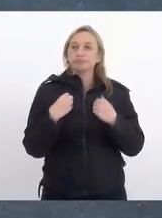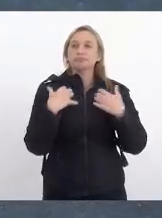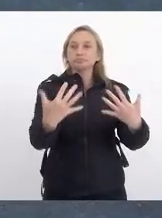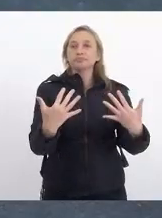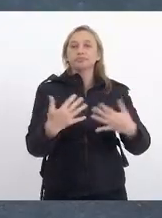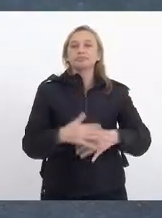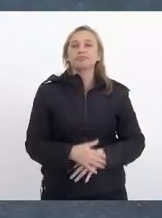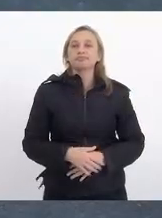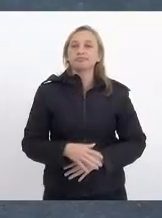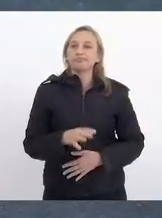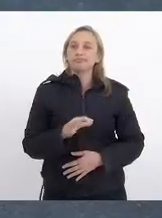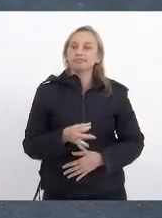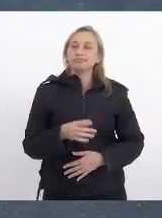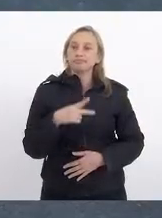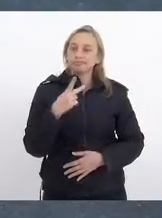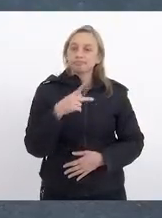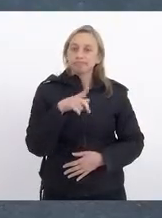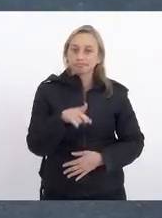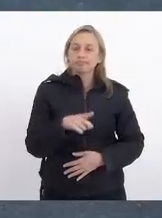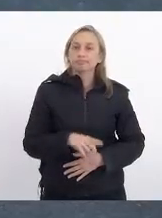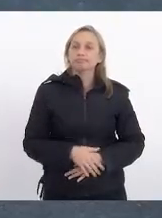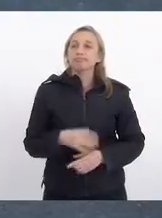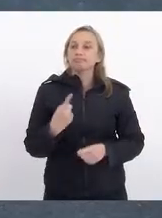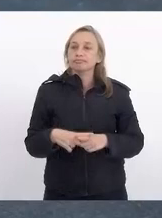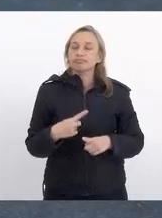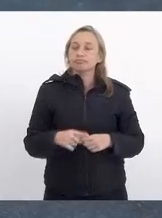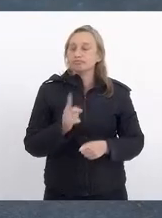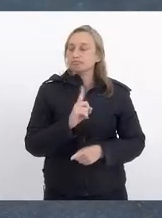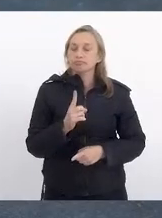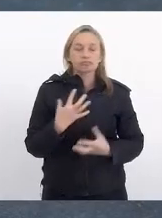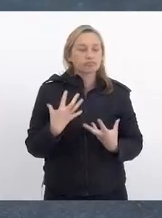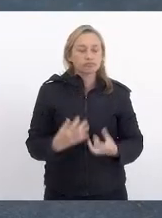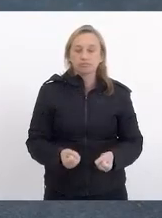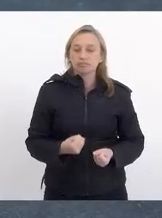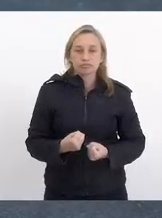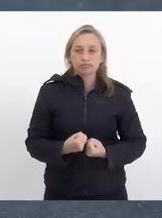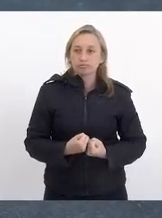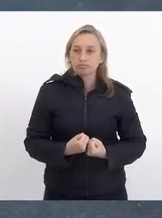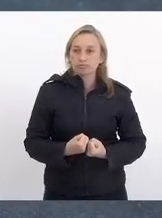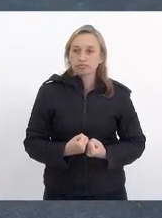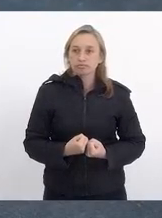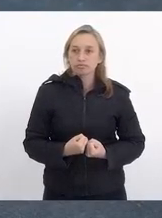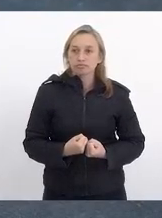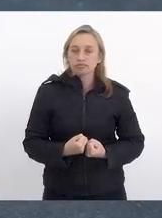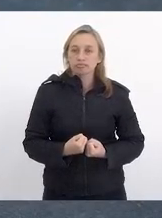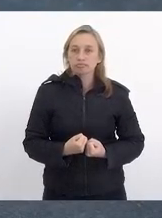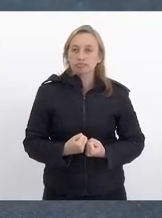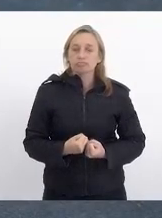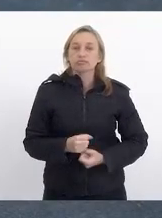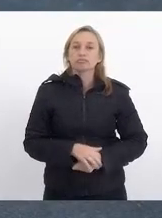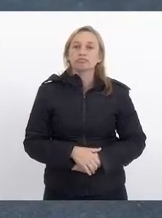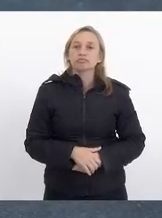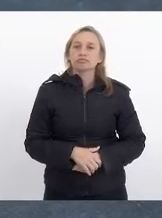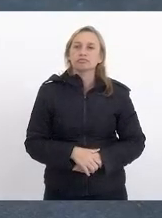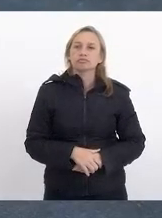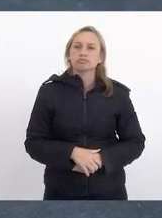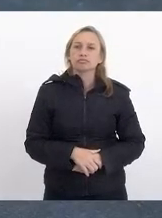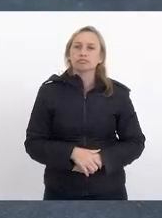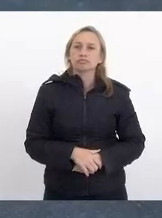pública e vou judicializar isso porque eu não aceito de em alguma